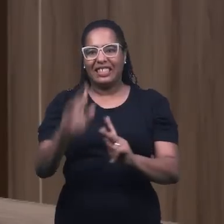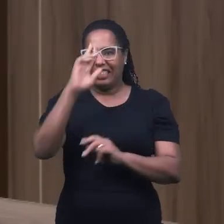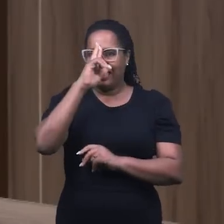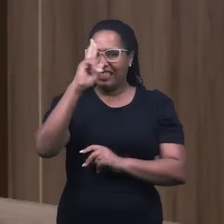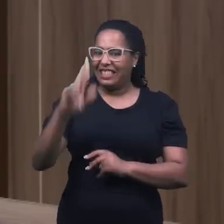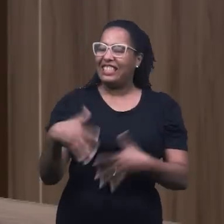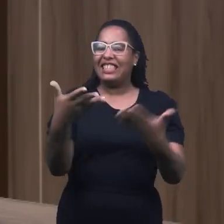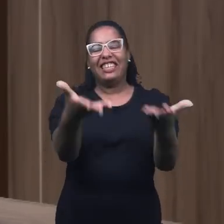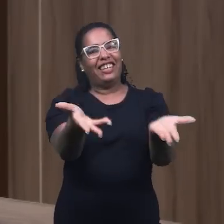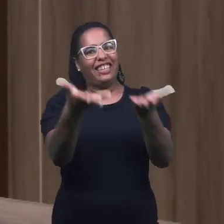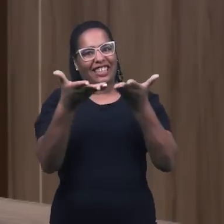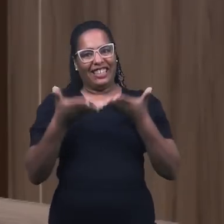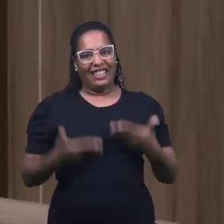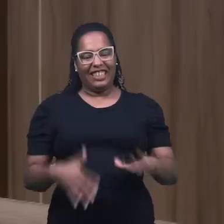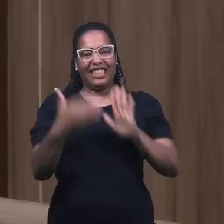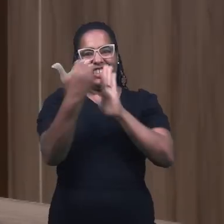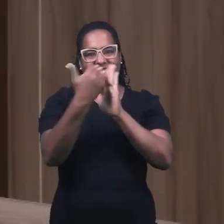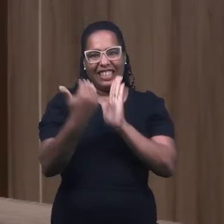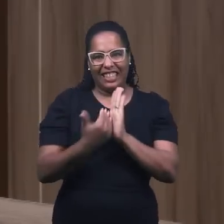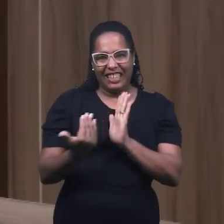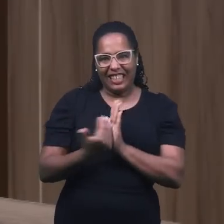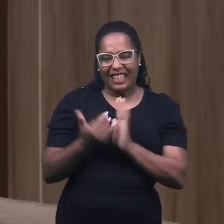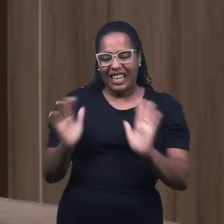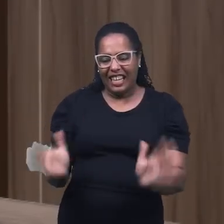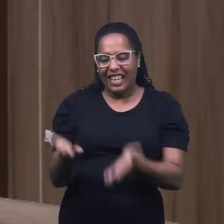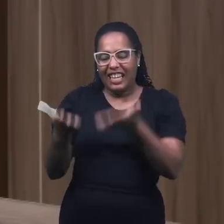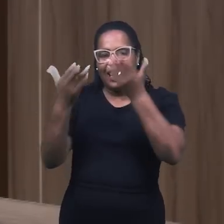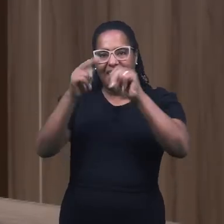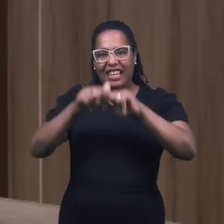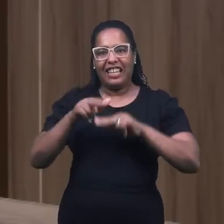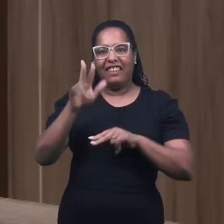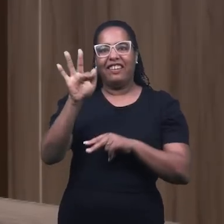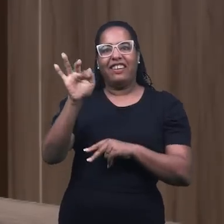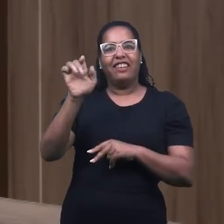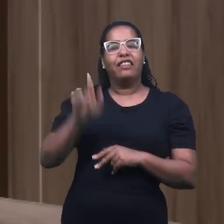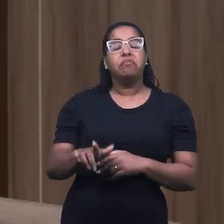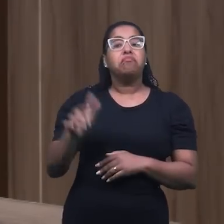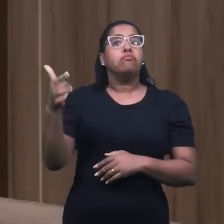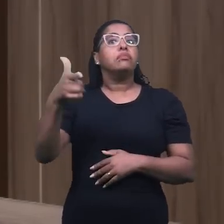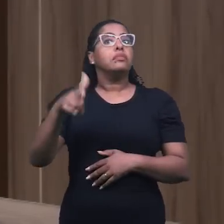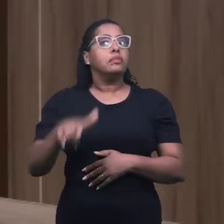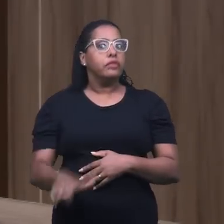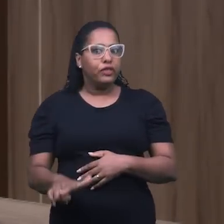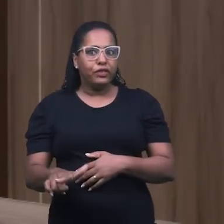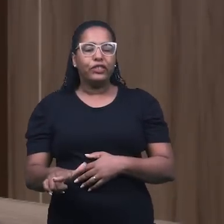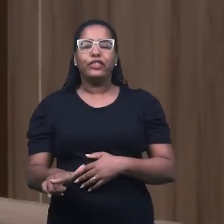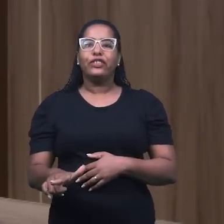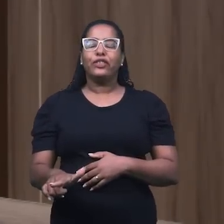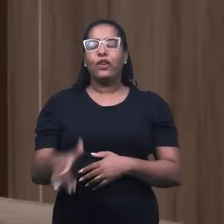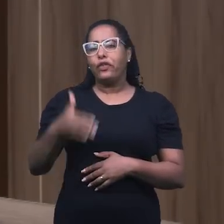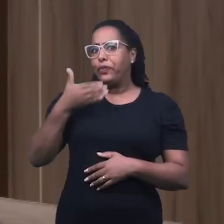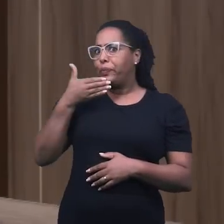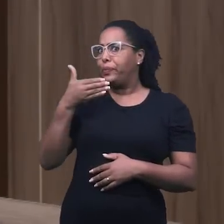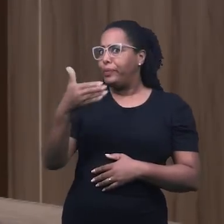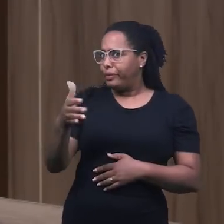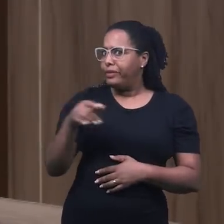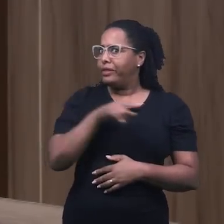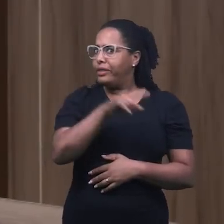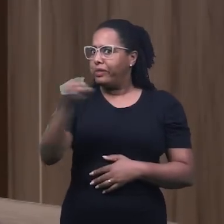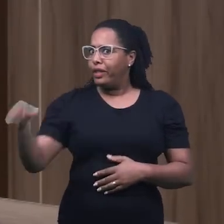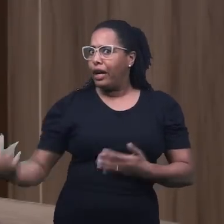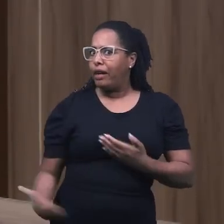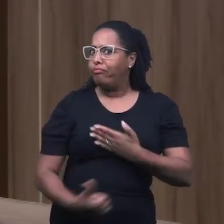A paz do Senhor. Sejam bem-vindos ao programa Movidos pela Fé. E mais uma vez eu vou fazer um pedido